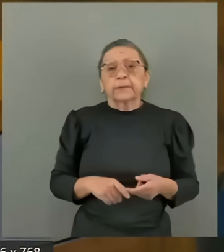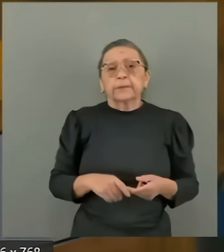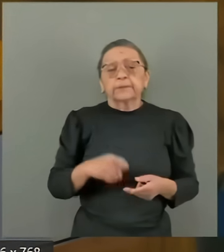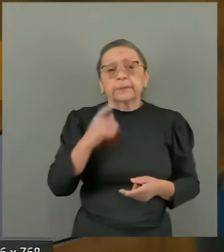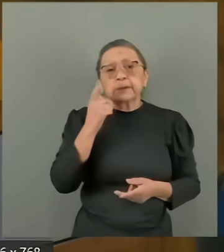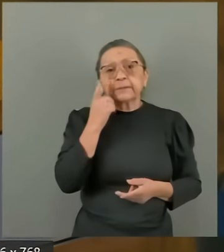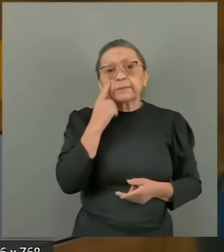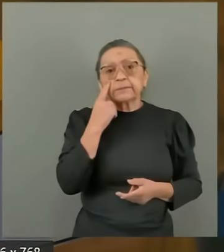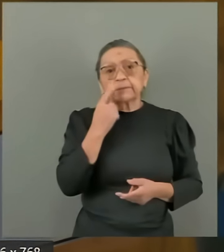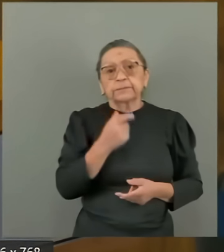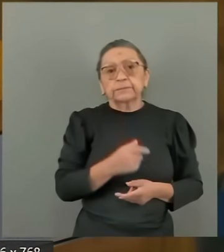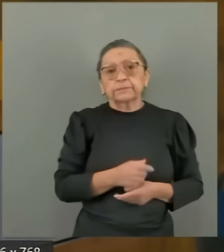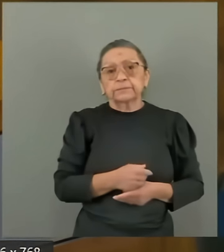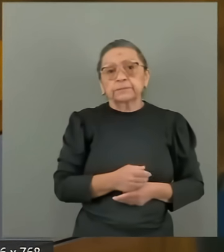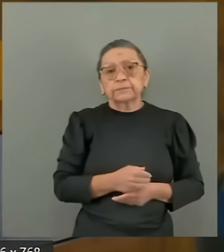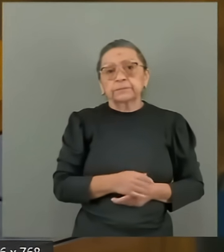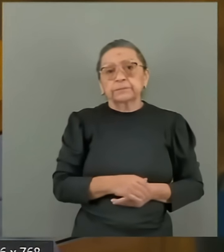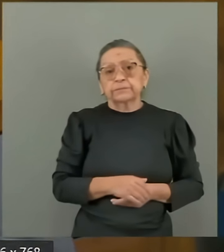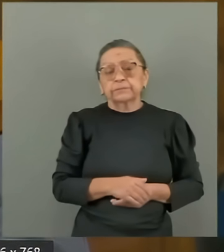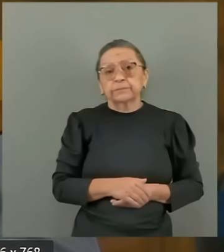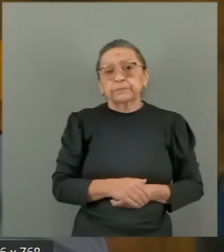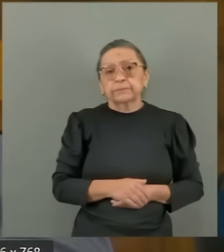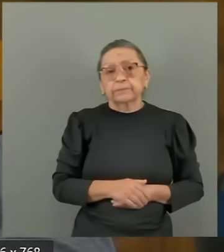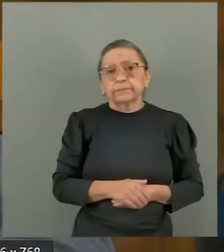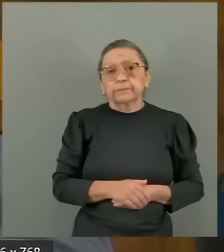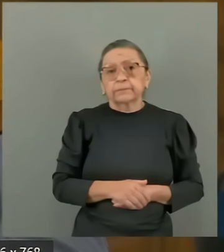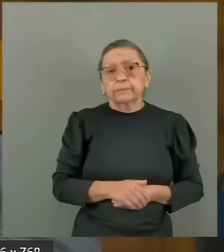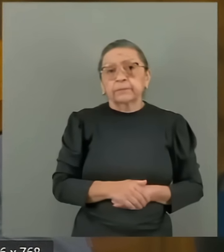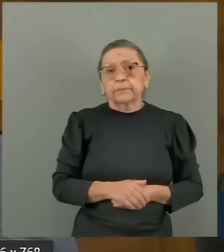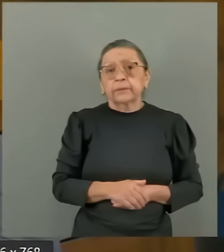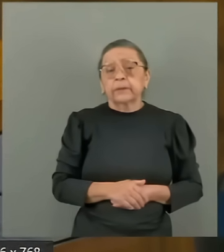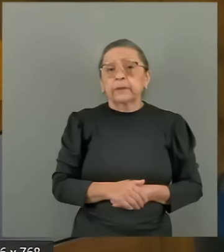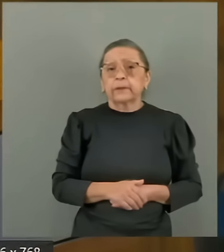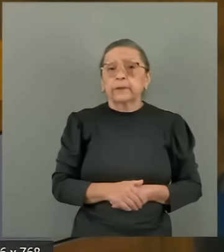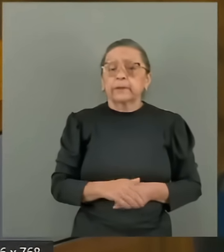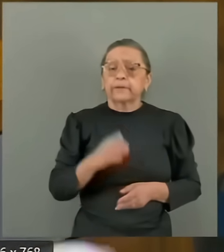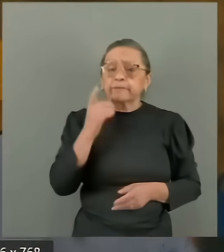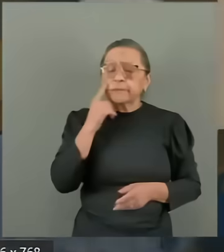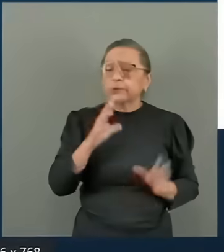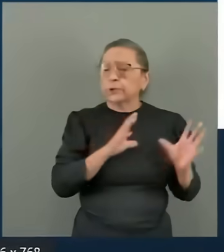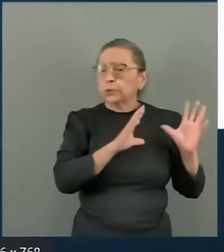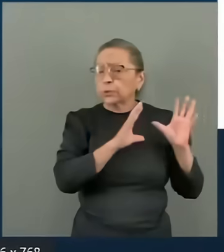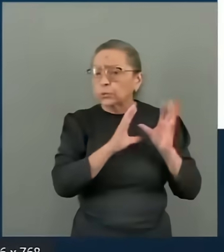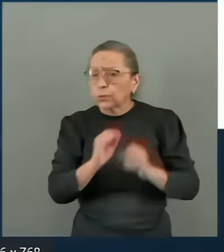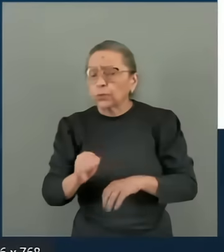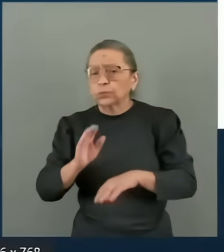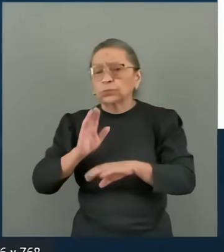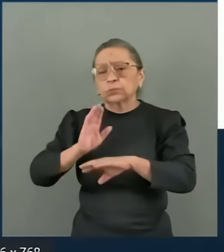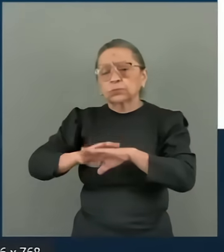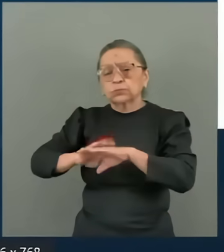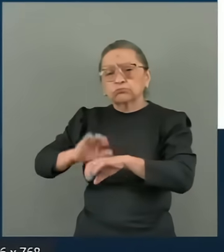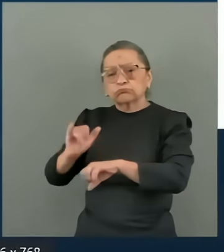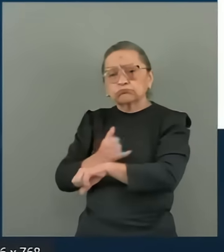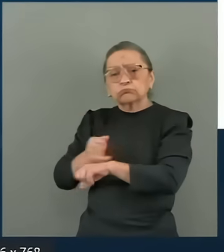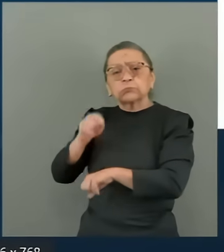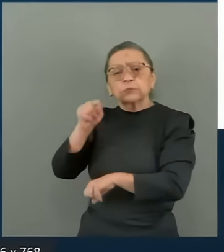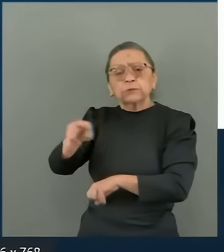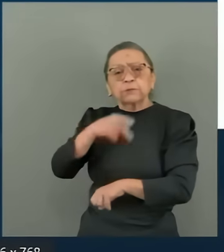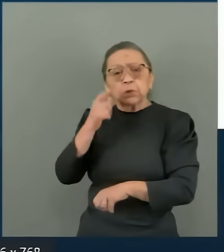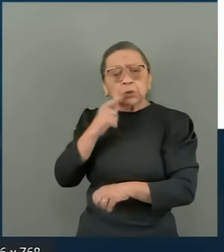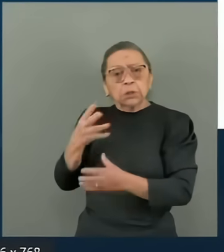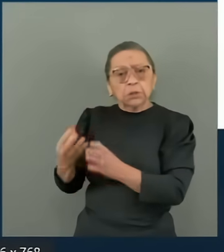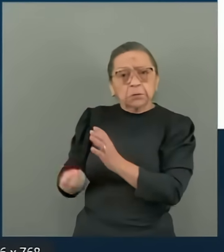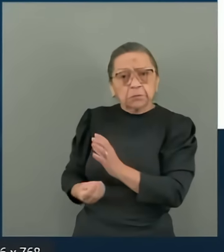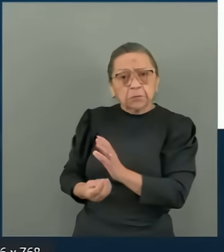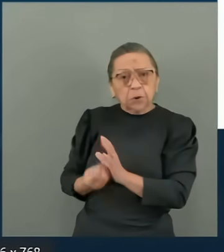Stefanuto, meu tempo está se exaurindo, mas veja, todas as ações que Vossa Senhoria disse que